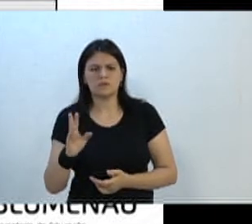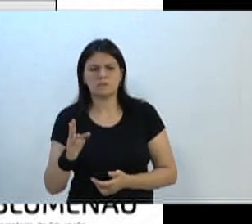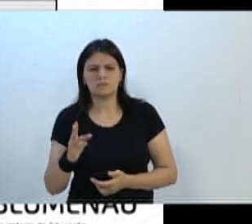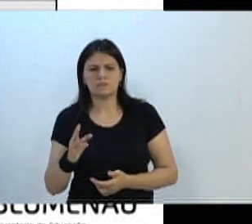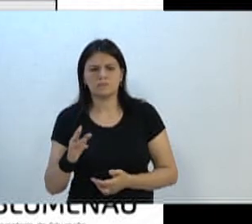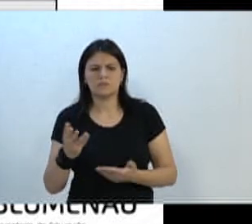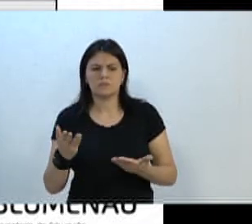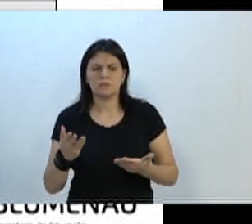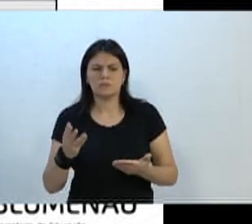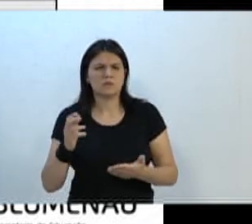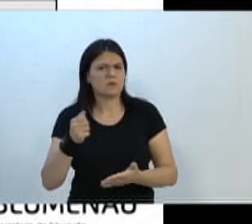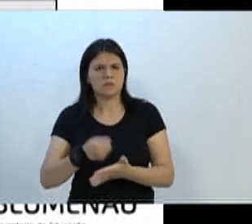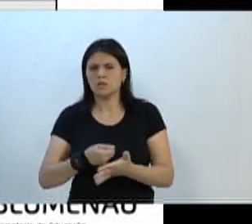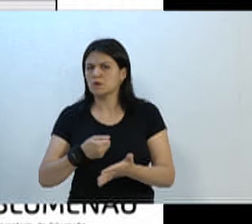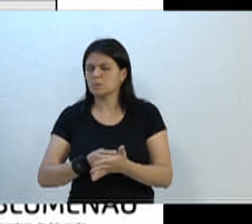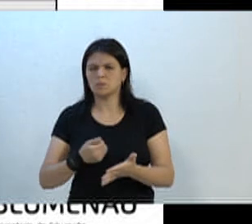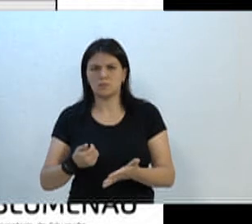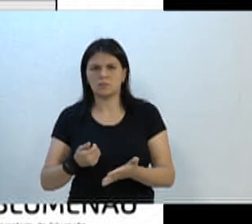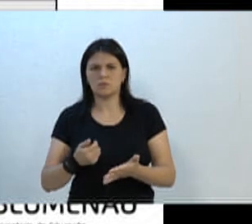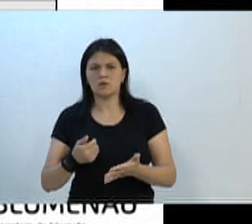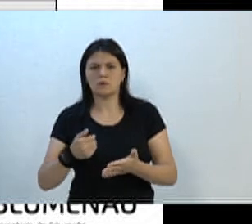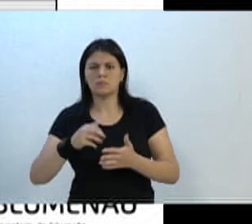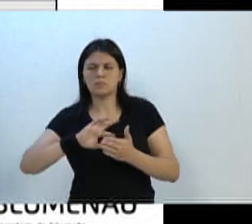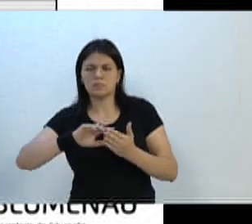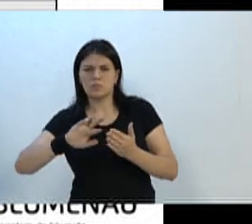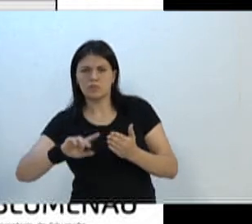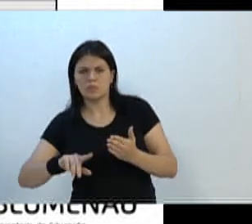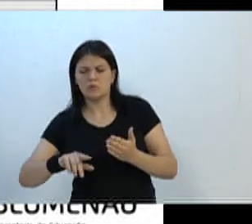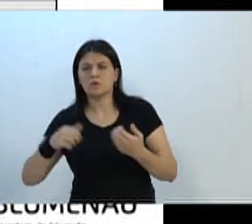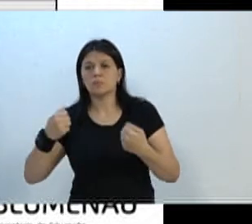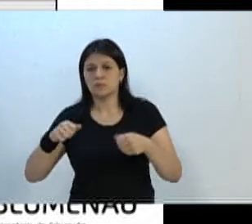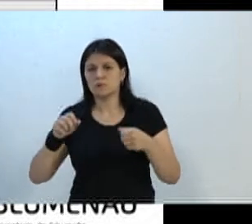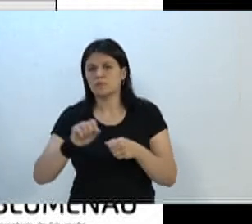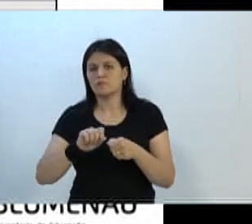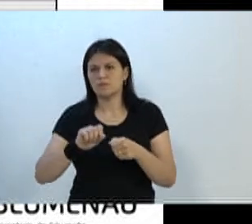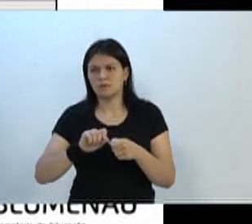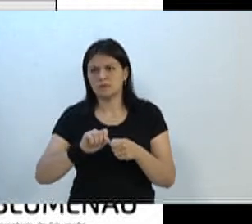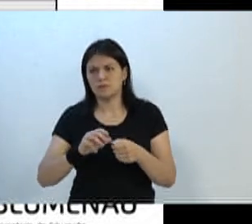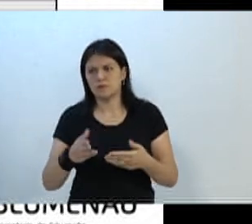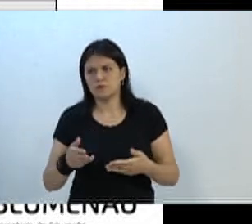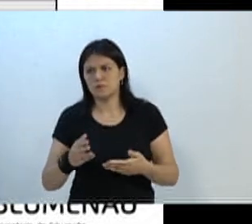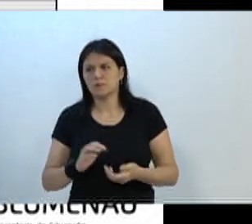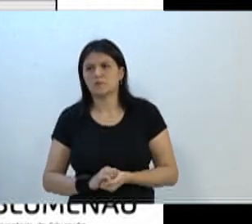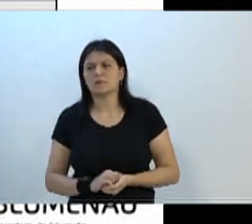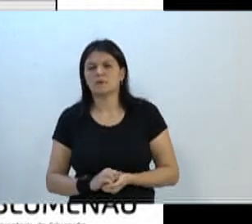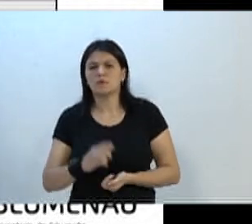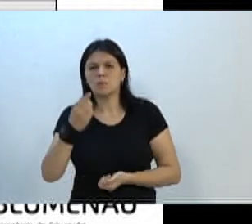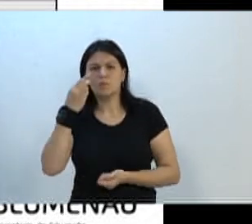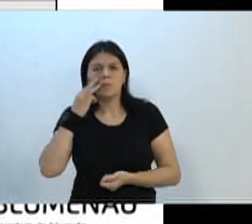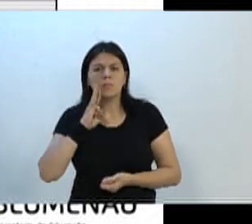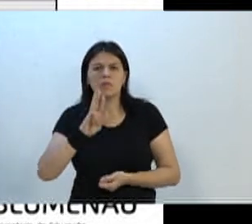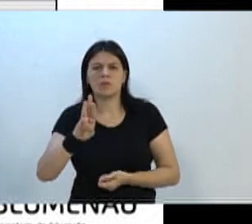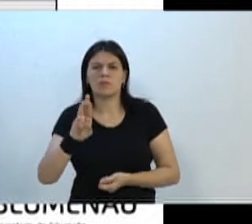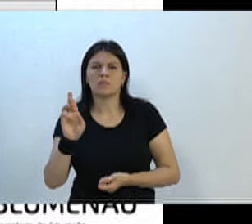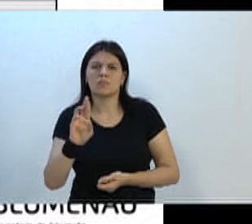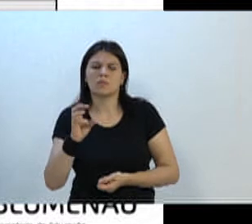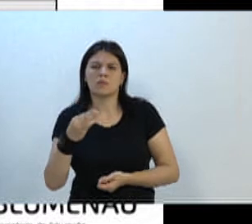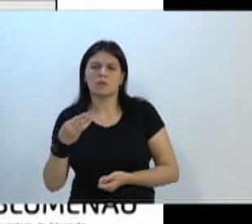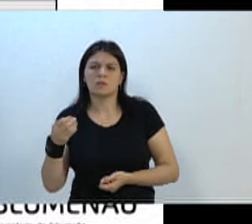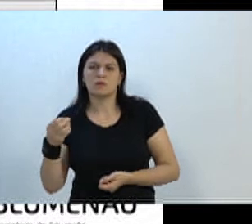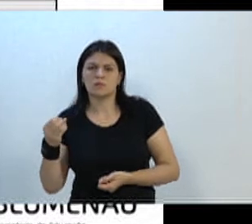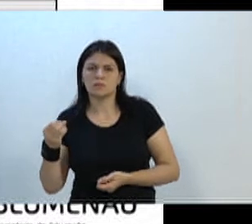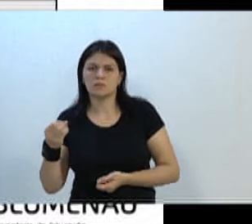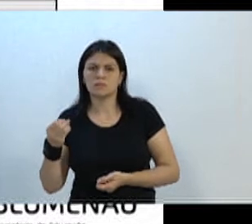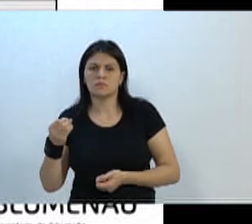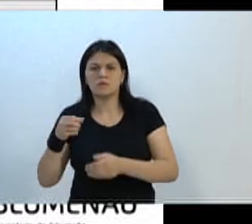não obrigatória são questão de aditiva outros complementos que nós tivemos que fazer ter um milhão e 300 foram aplicado 439